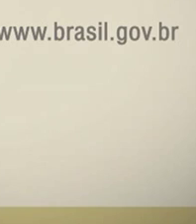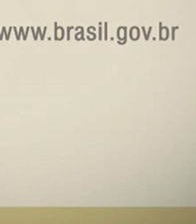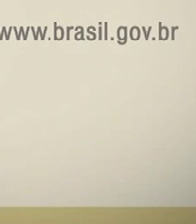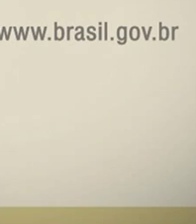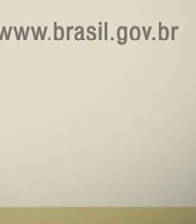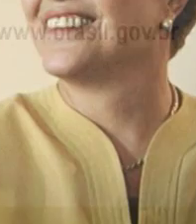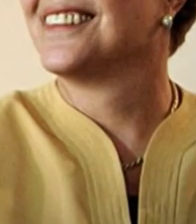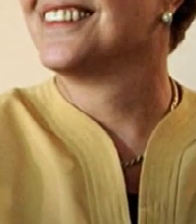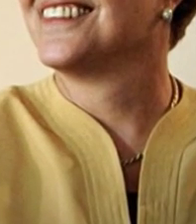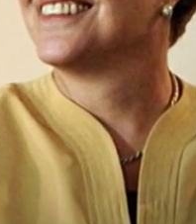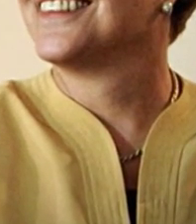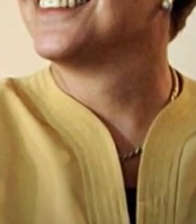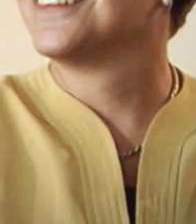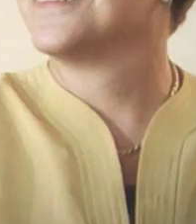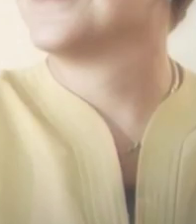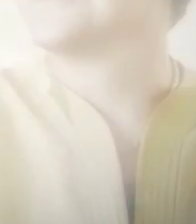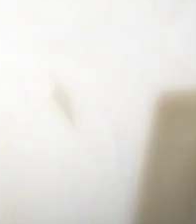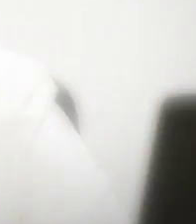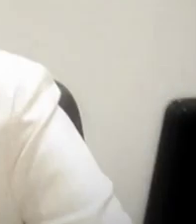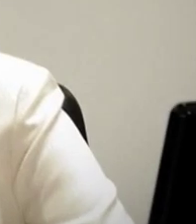segunda-feira até lá